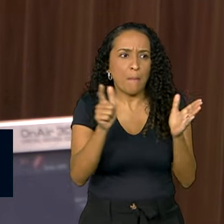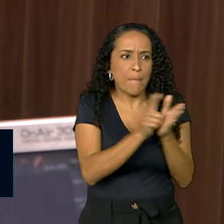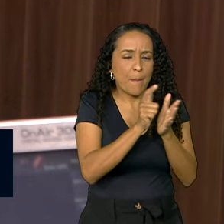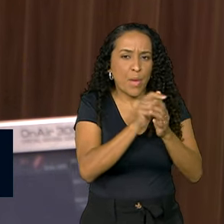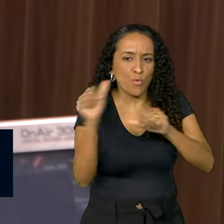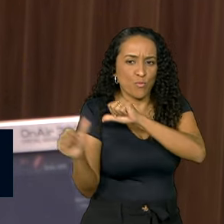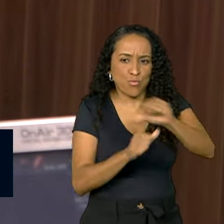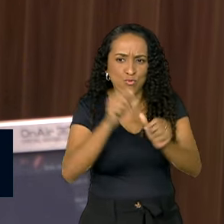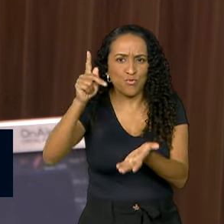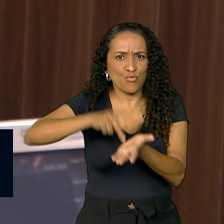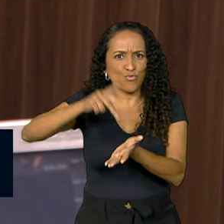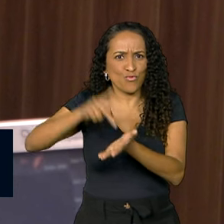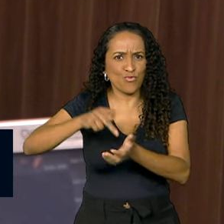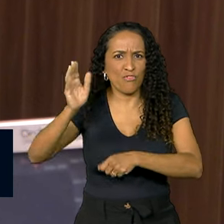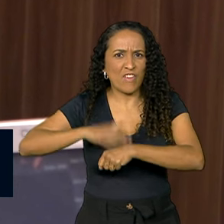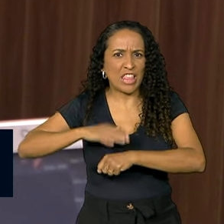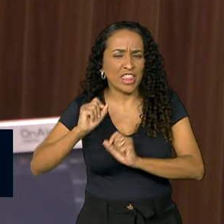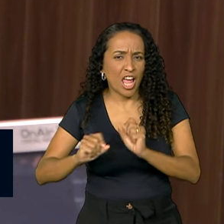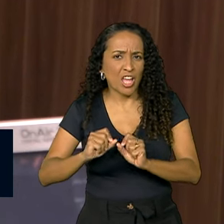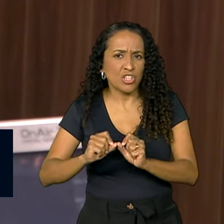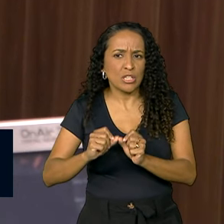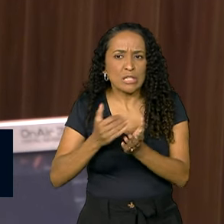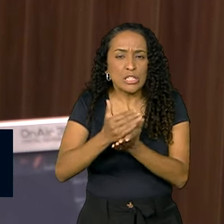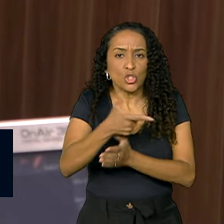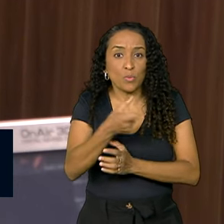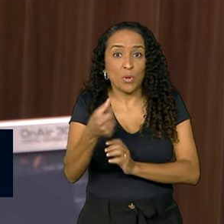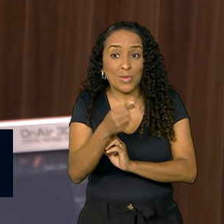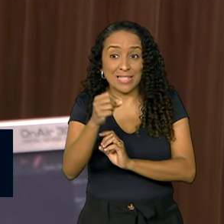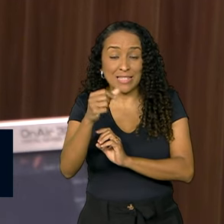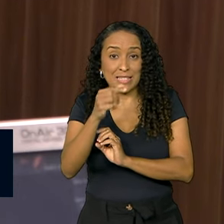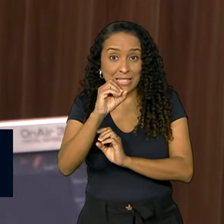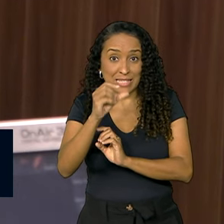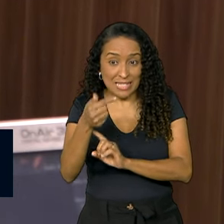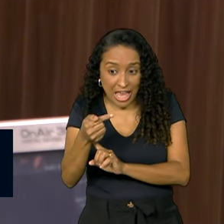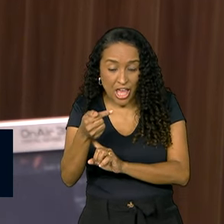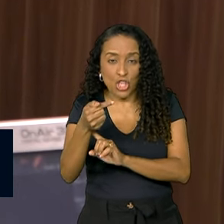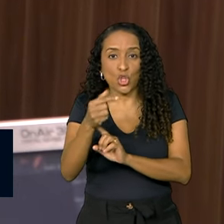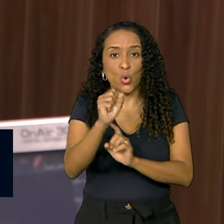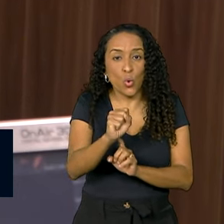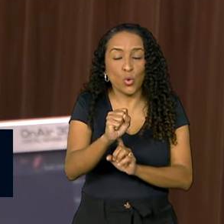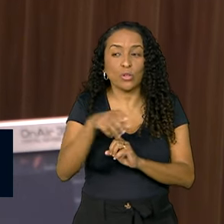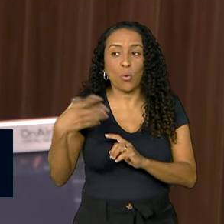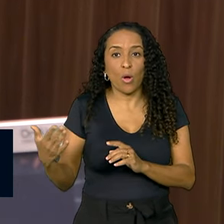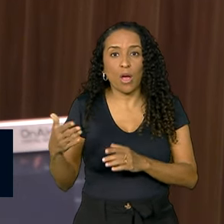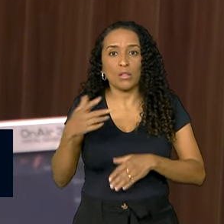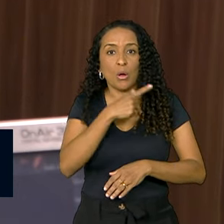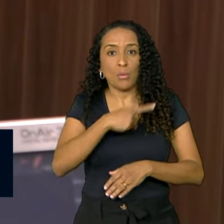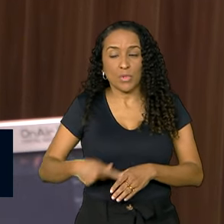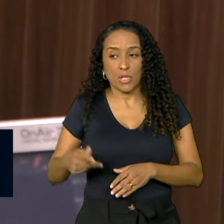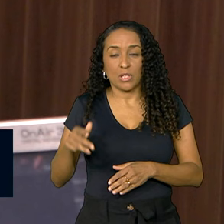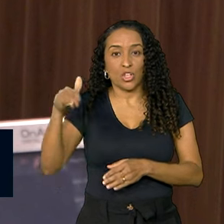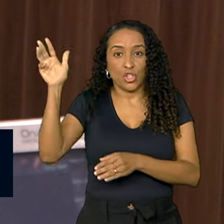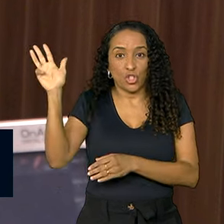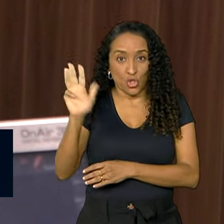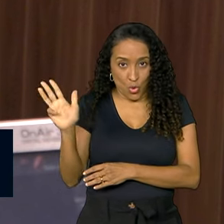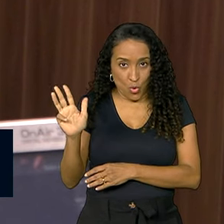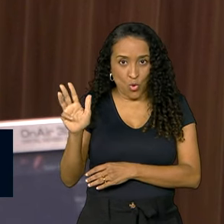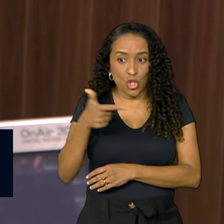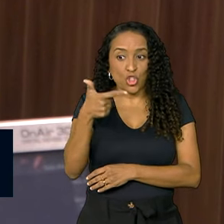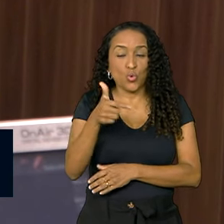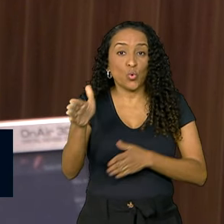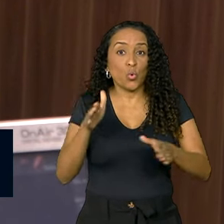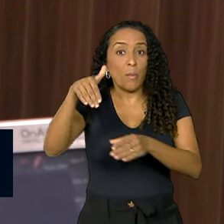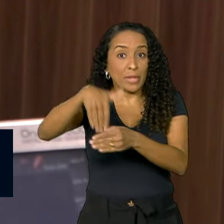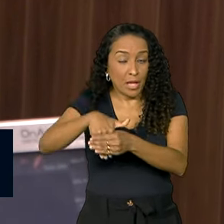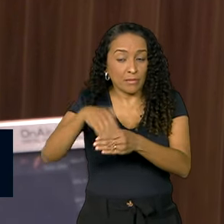né iniciou a execução das obras a partir de 2007 2008 quando o presidente Lula tava em seu segundo mandato e a